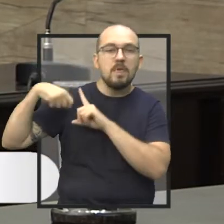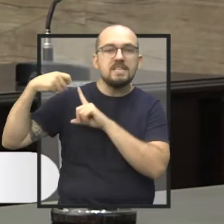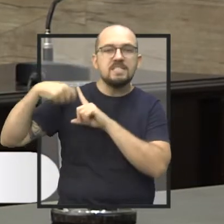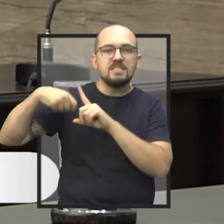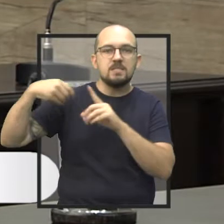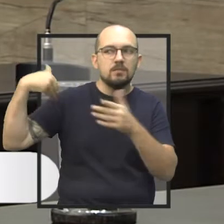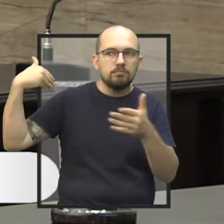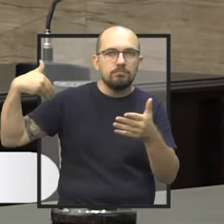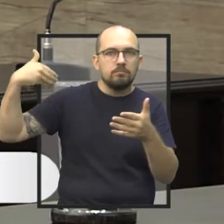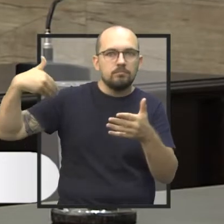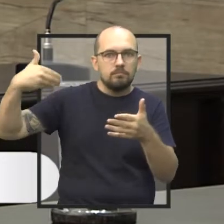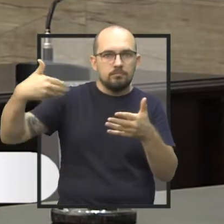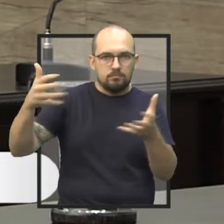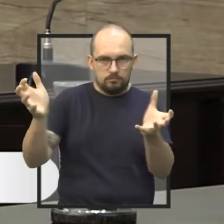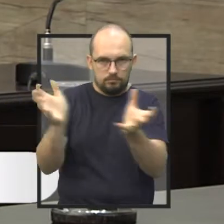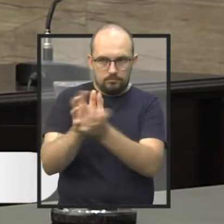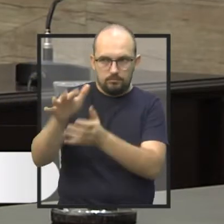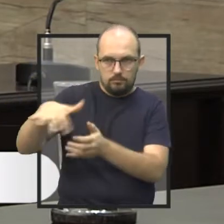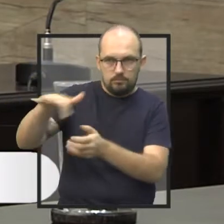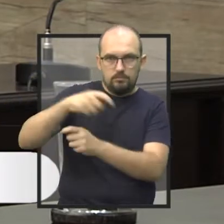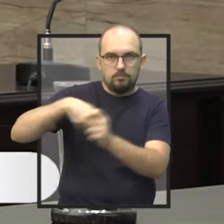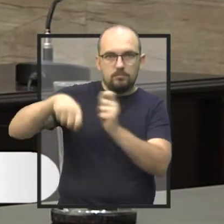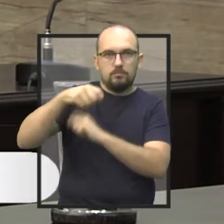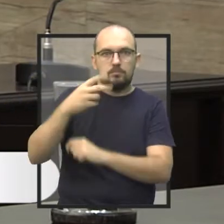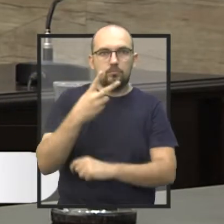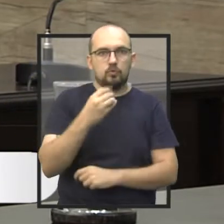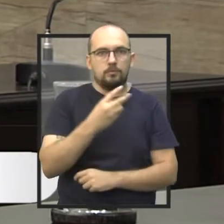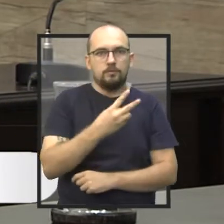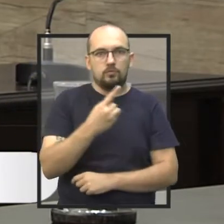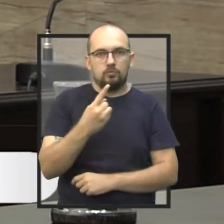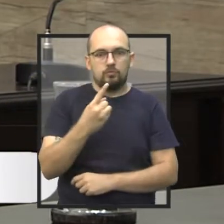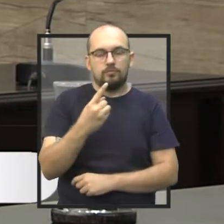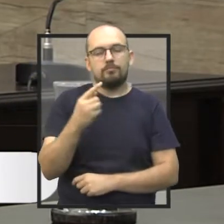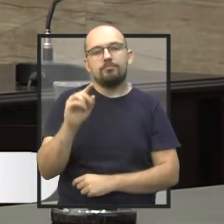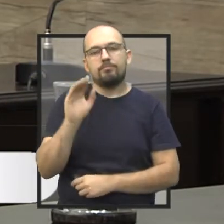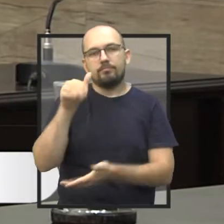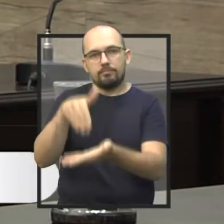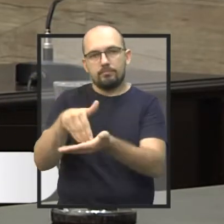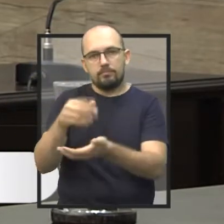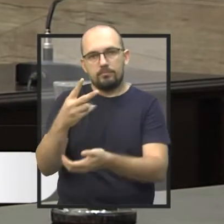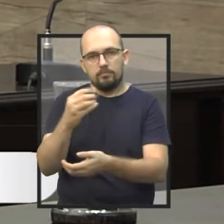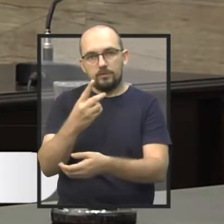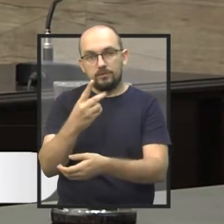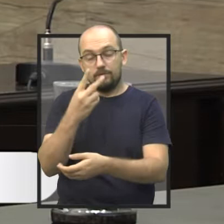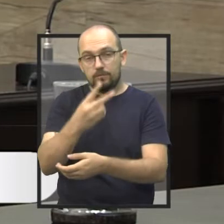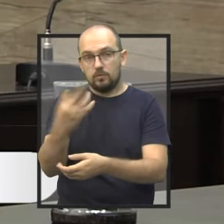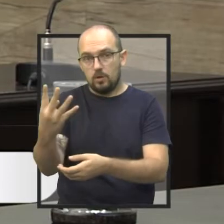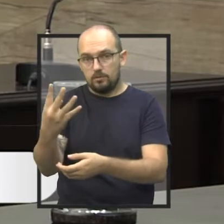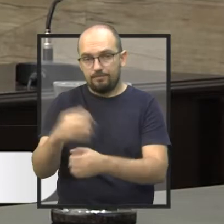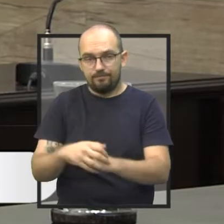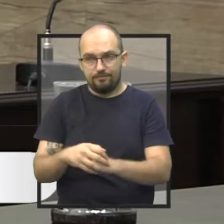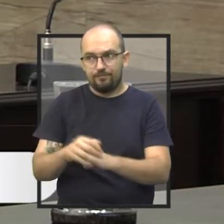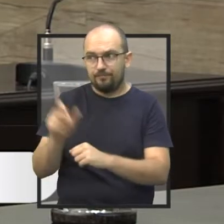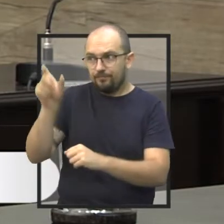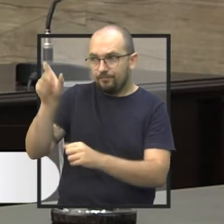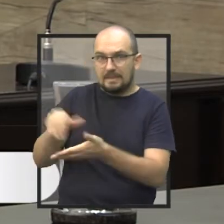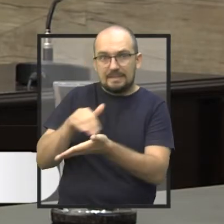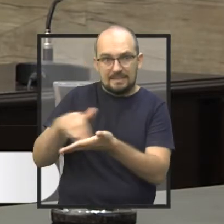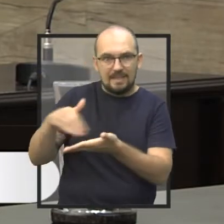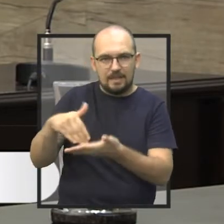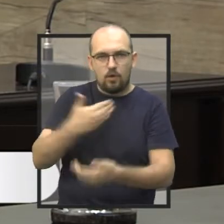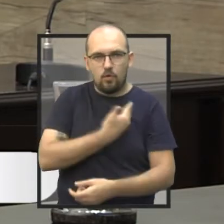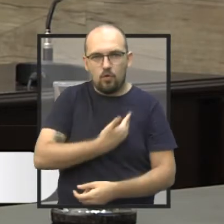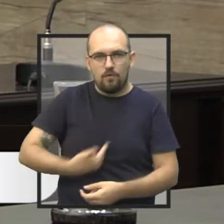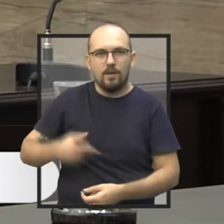aqui, junto dessa administração 2021 até 2024. O secretário de governo, ele é fruto